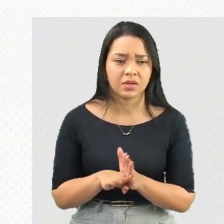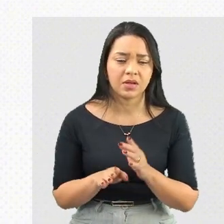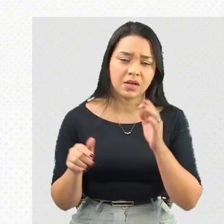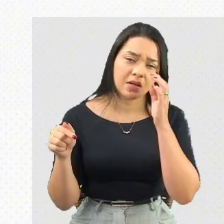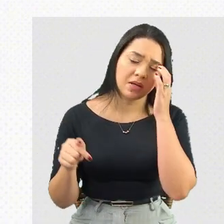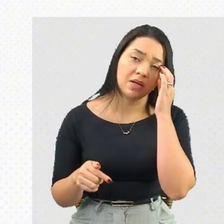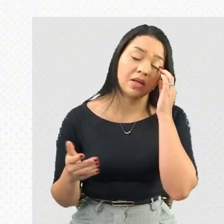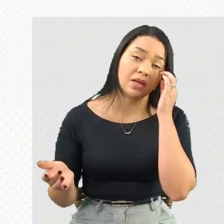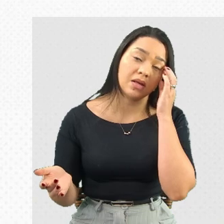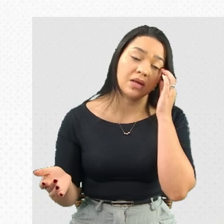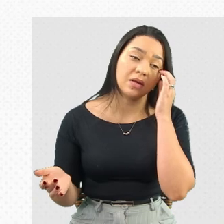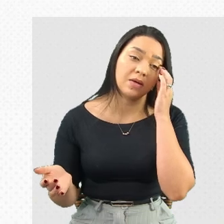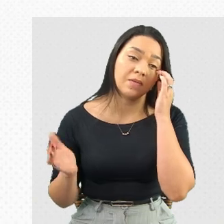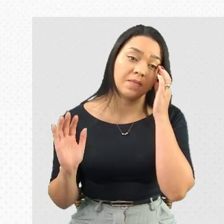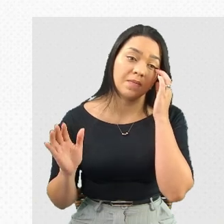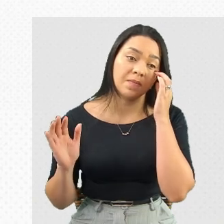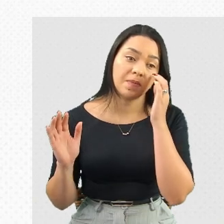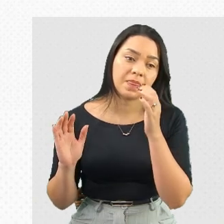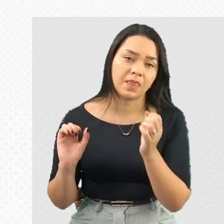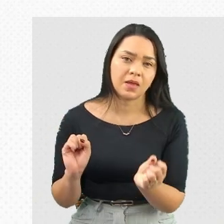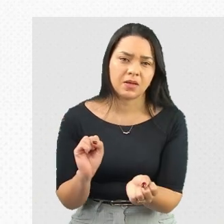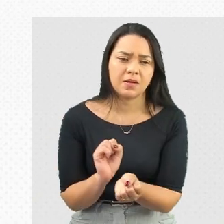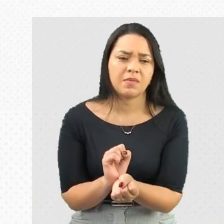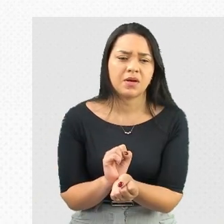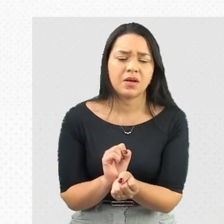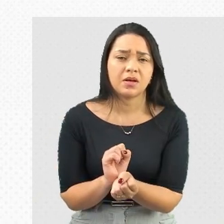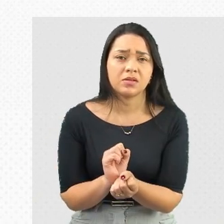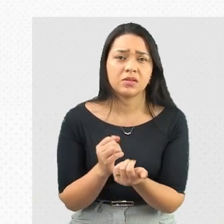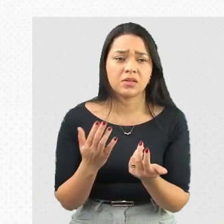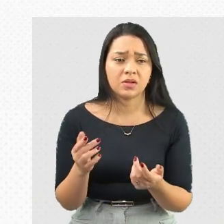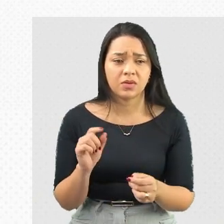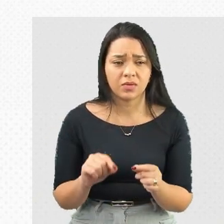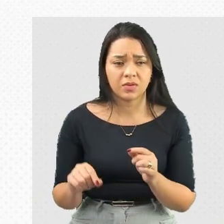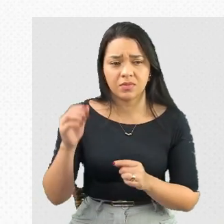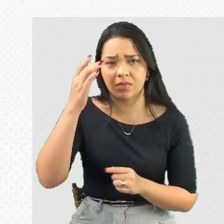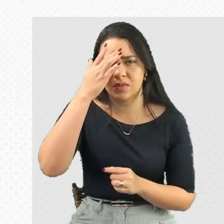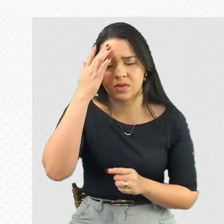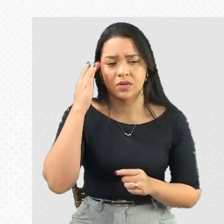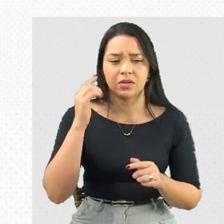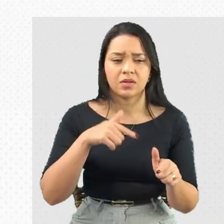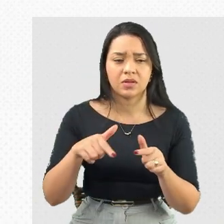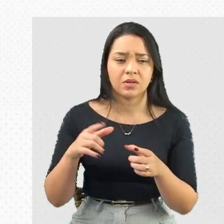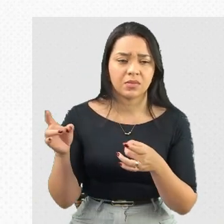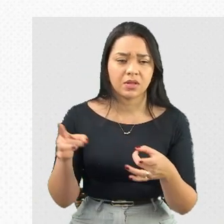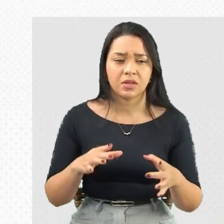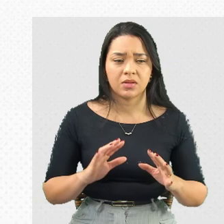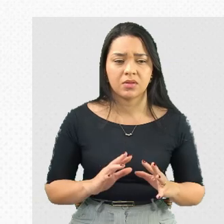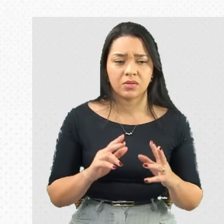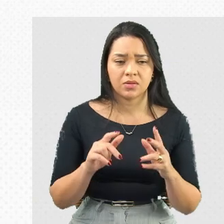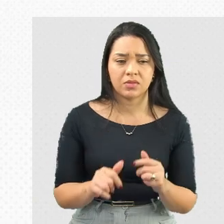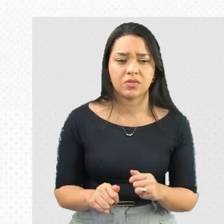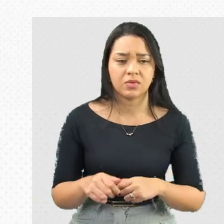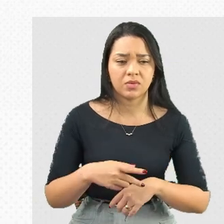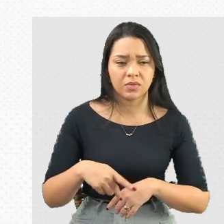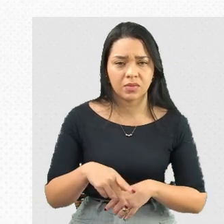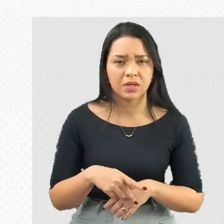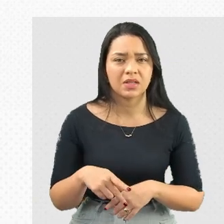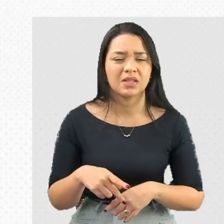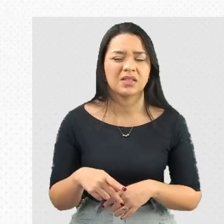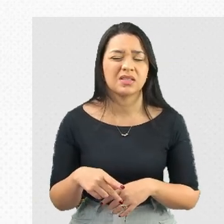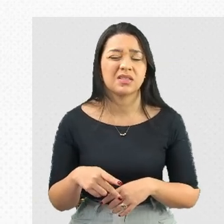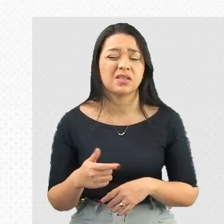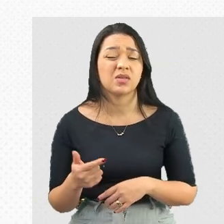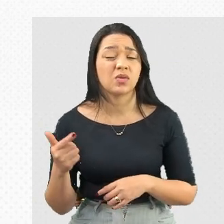né? E que foram trazidos algemados, né? Então, eram trabalhadores que tinham abandonado tudo no seu país natal para tentar vida em